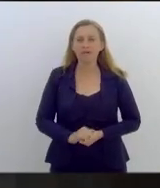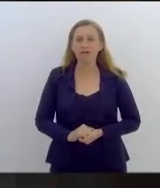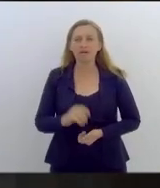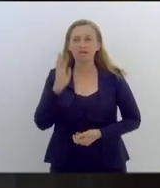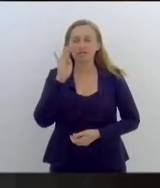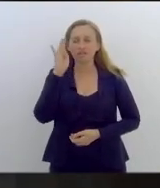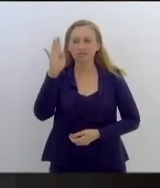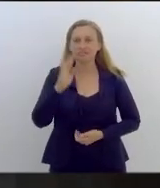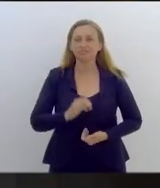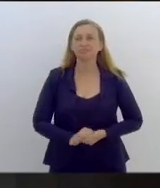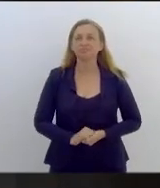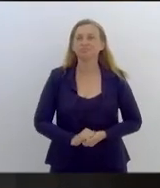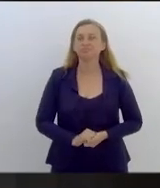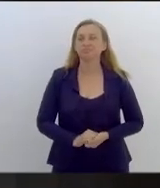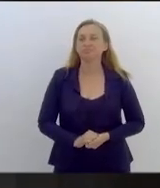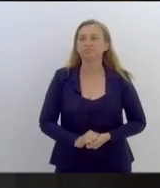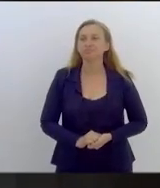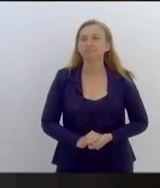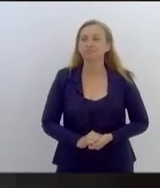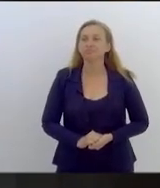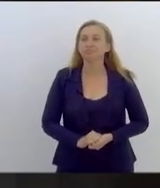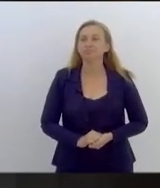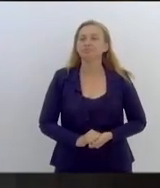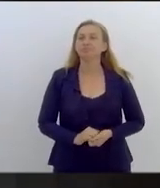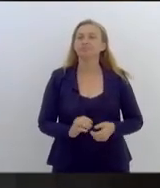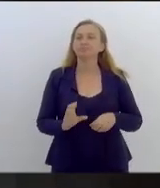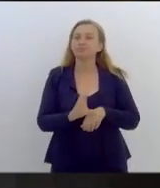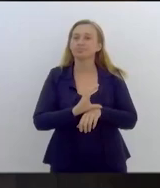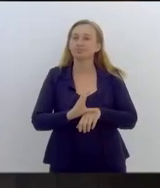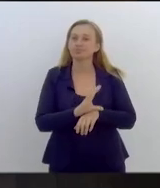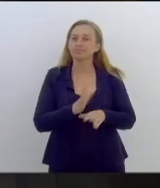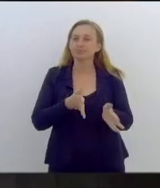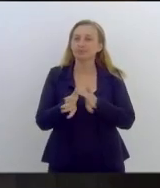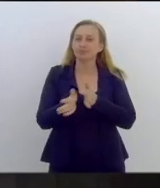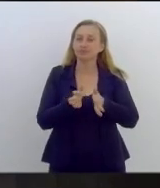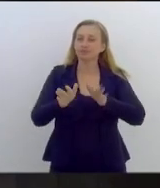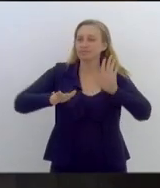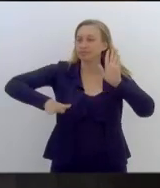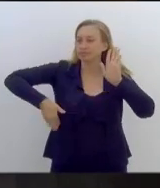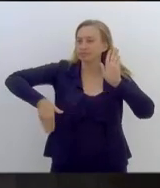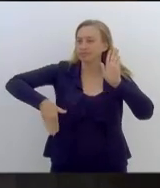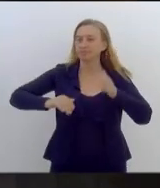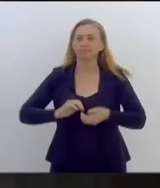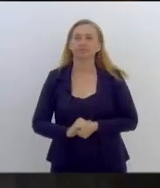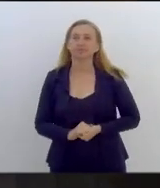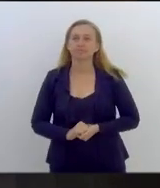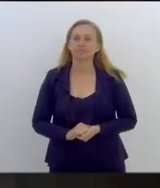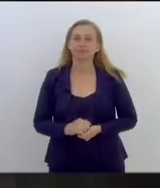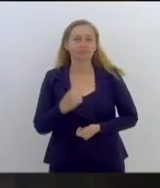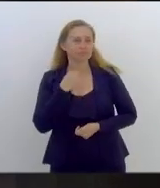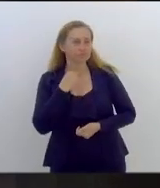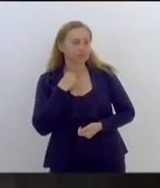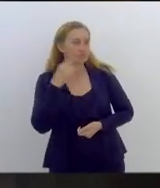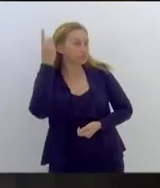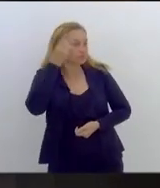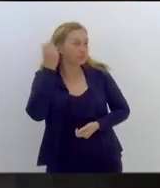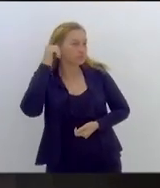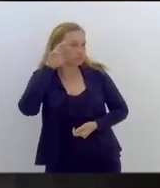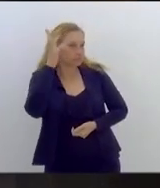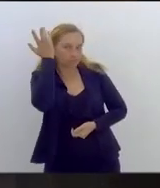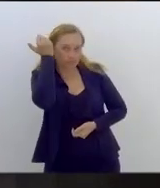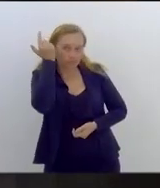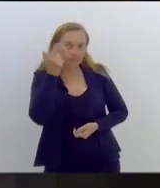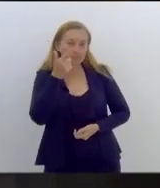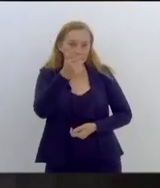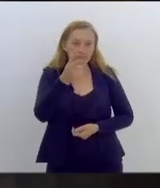imaginem, eu fui um dos que coloquei na Constituição acesso às praias. Você não pode, deputado Eliomar Coelho, Vossa Excelência que está